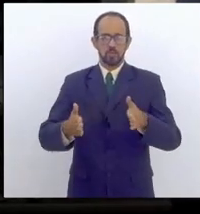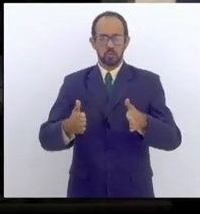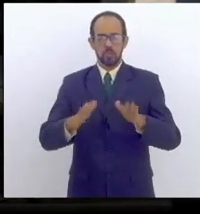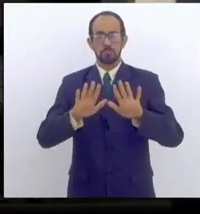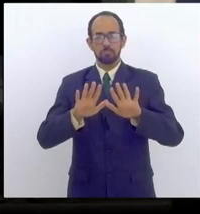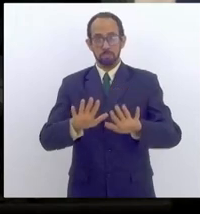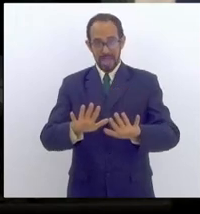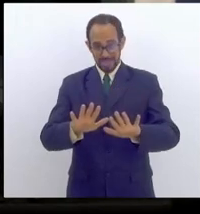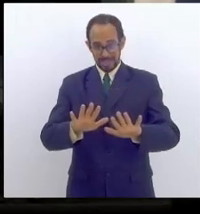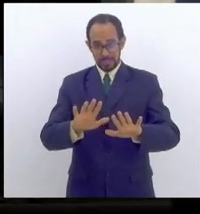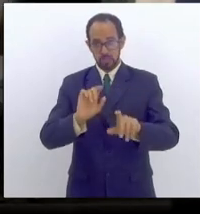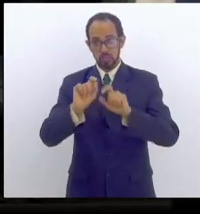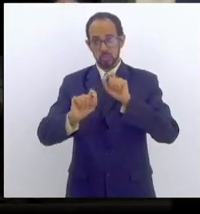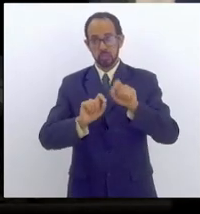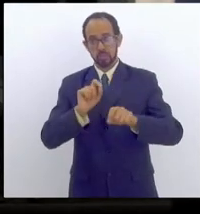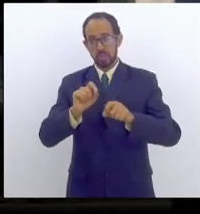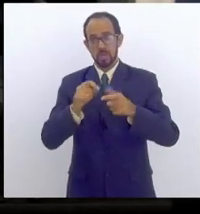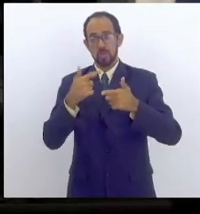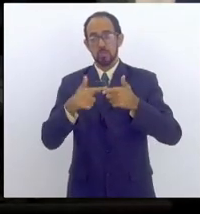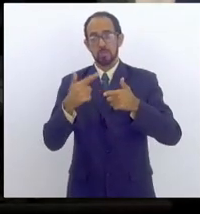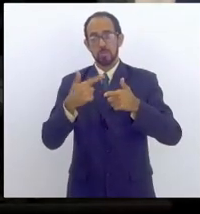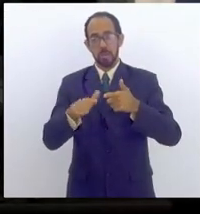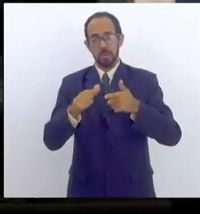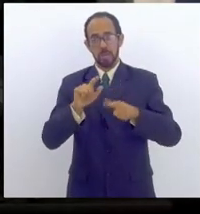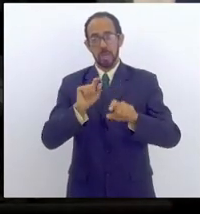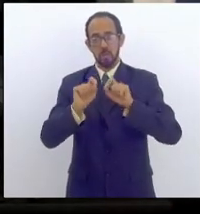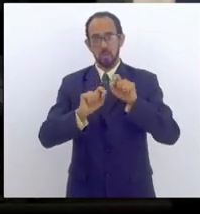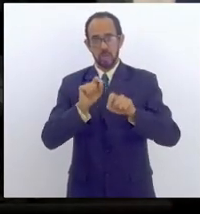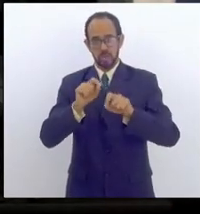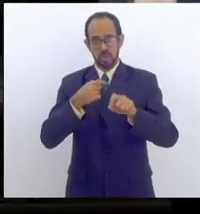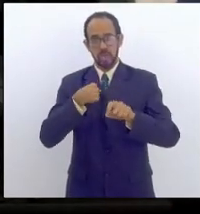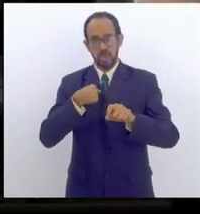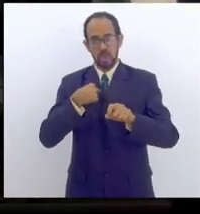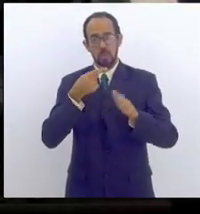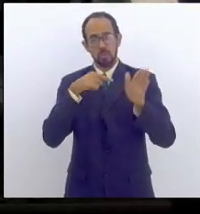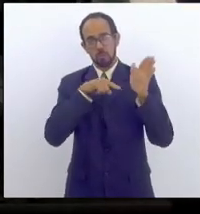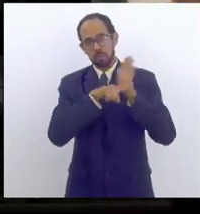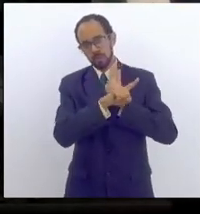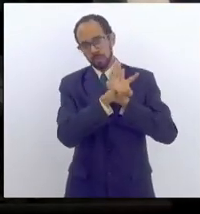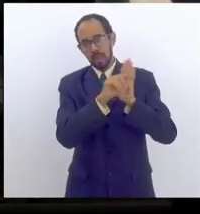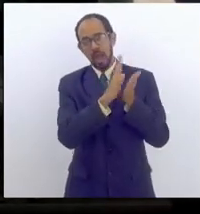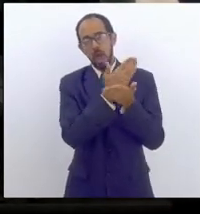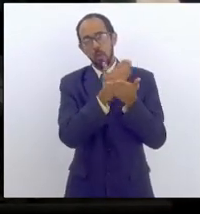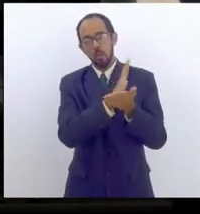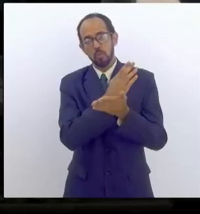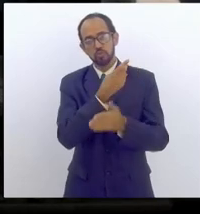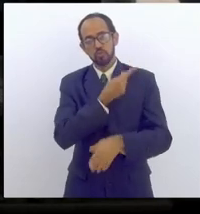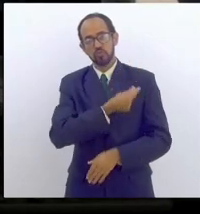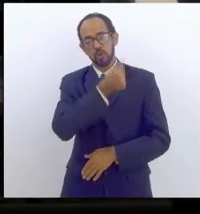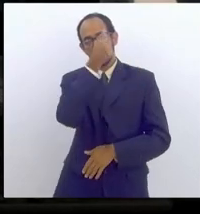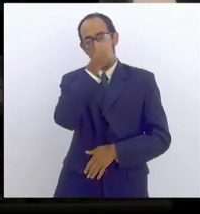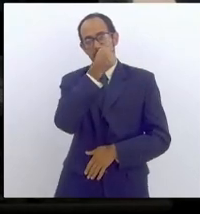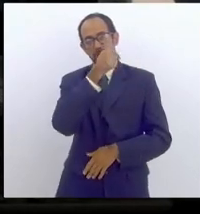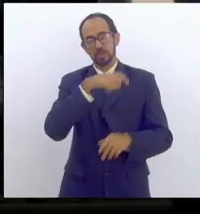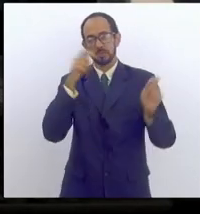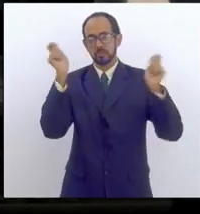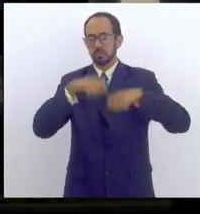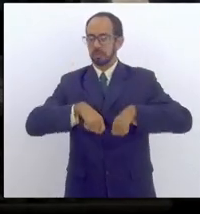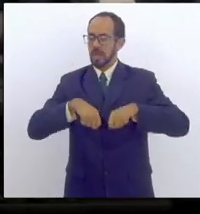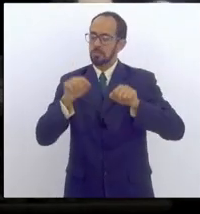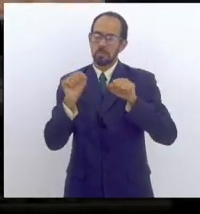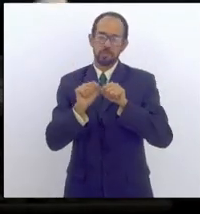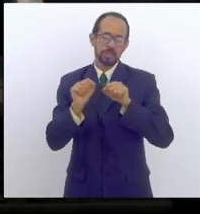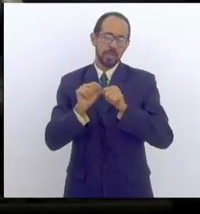que esse é o problema. Eu levantei essa questão. Tem gente que já foi embora. Não há o que fazer. A gente tem que chamar de